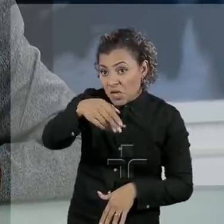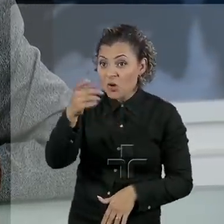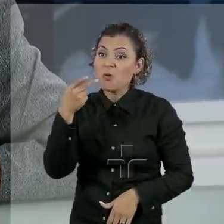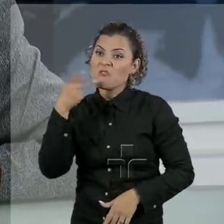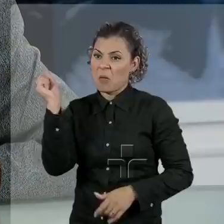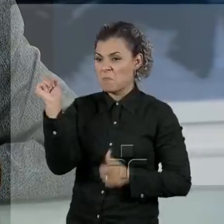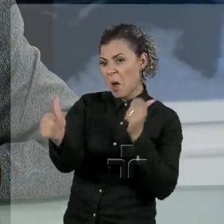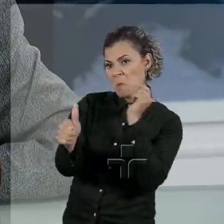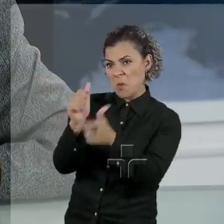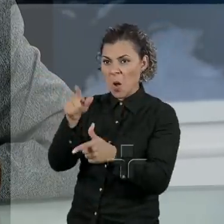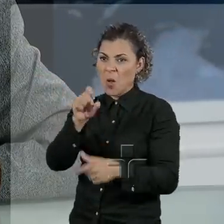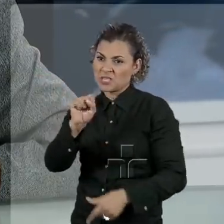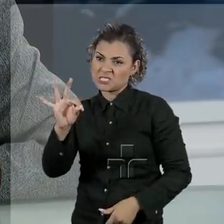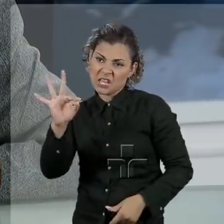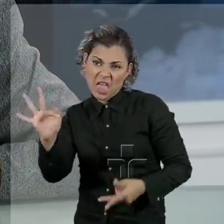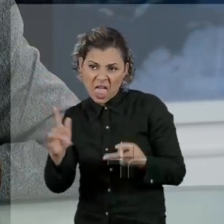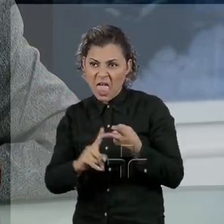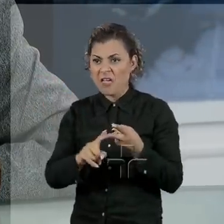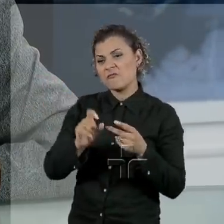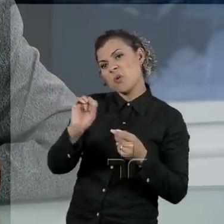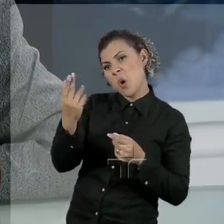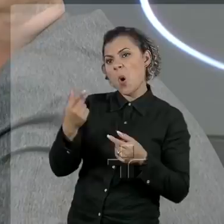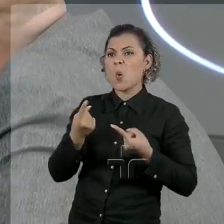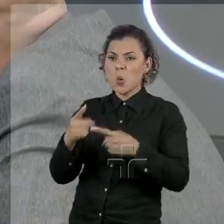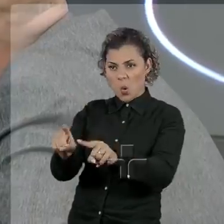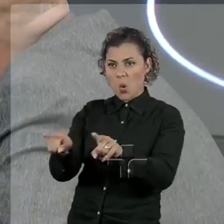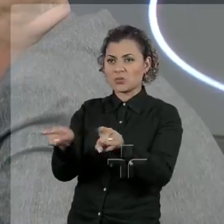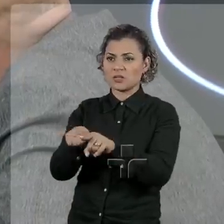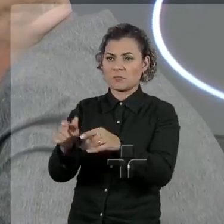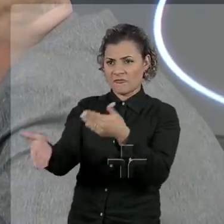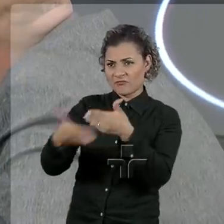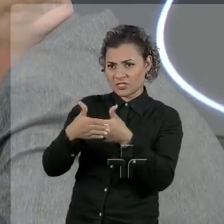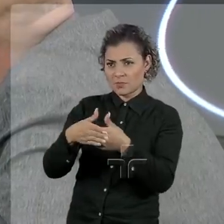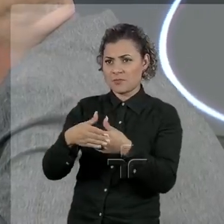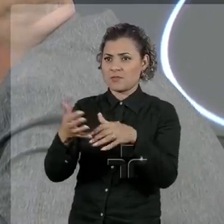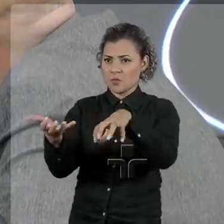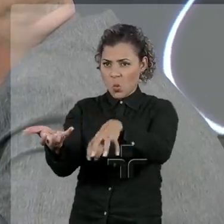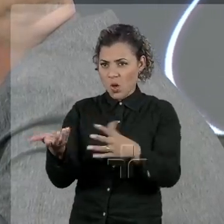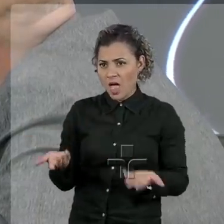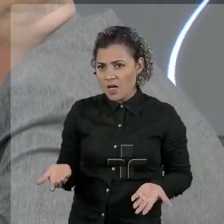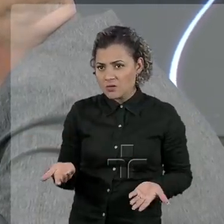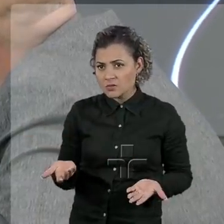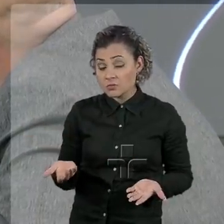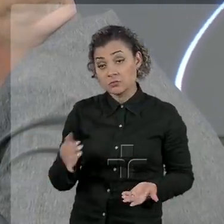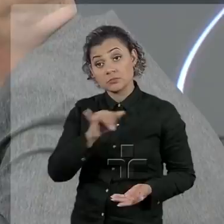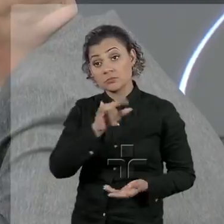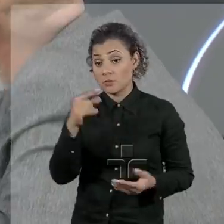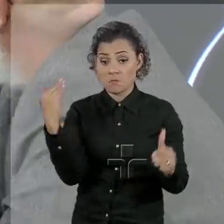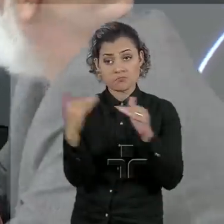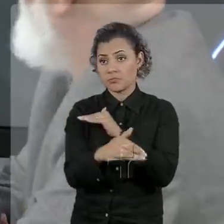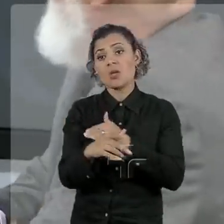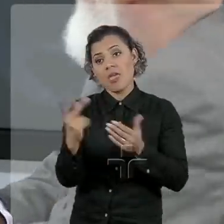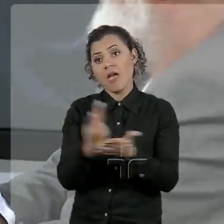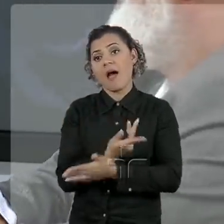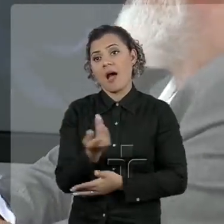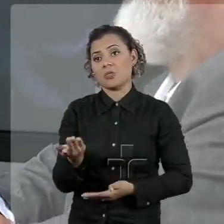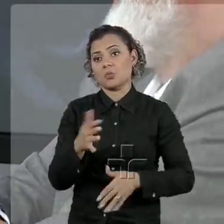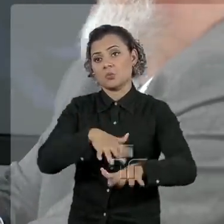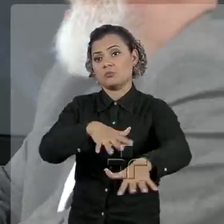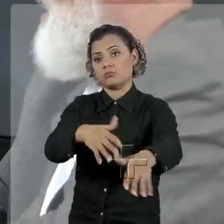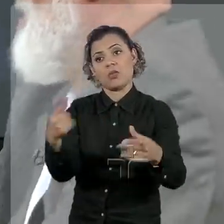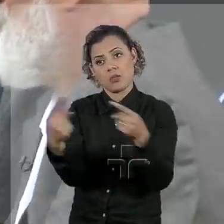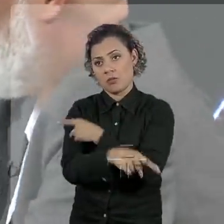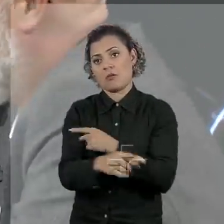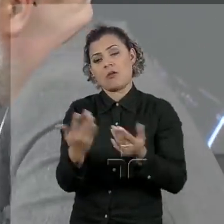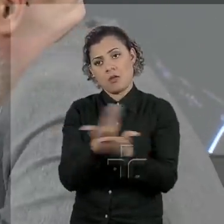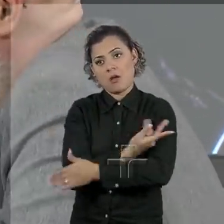do STF e a declaração é a seguinte, quem defende o fechamento do STF e do Congresso está na manifestação errada em relação